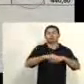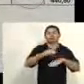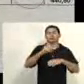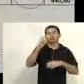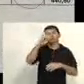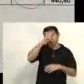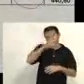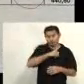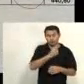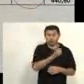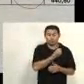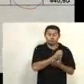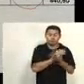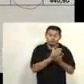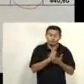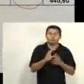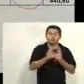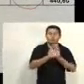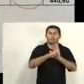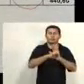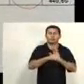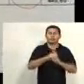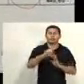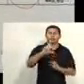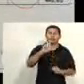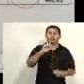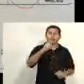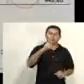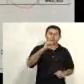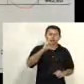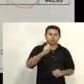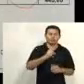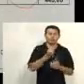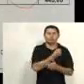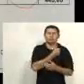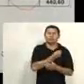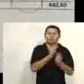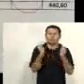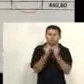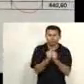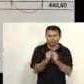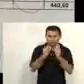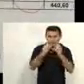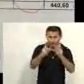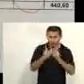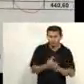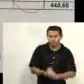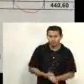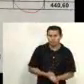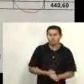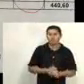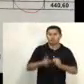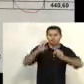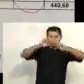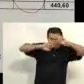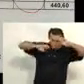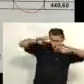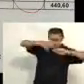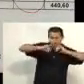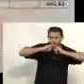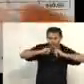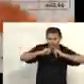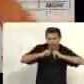gente tem em números índices, que é o conceito de Lapierce, que é justamente para números compostos. Olha só, pessoal, analisando os